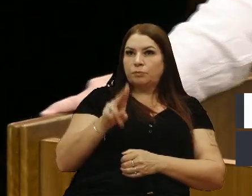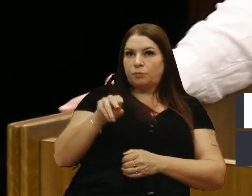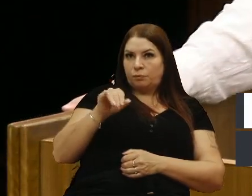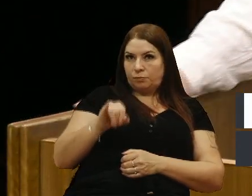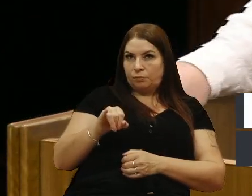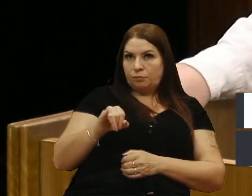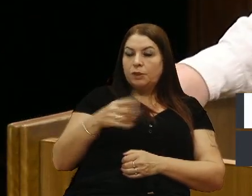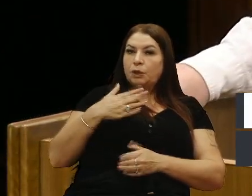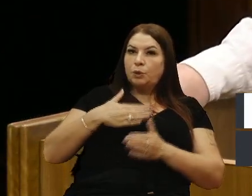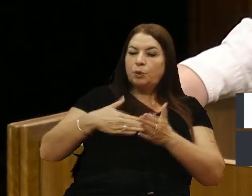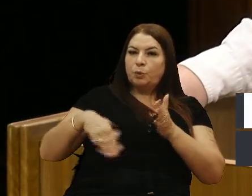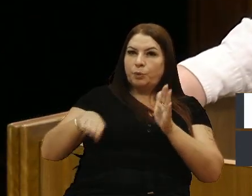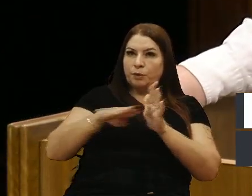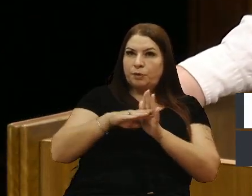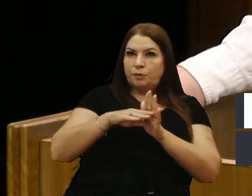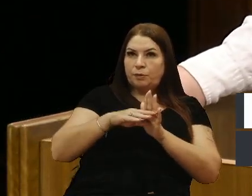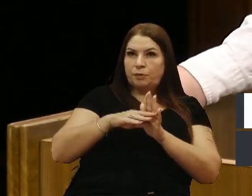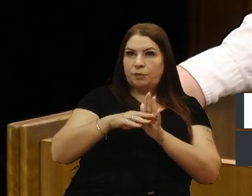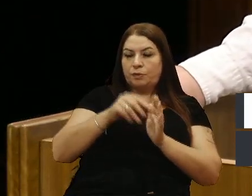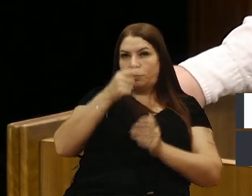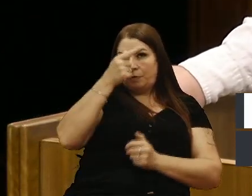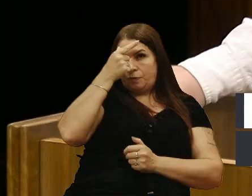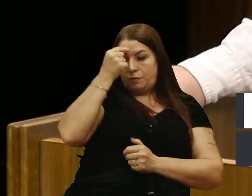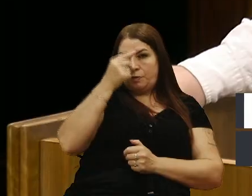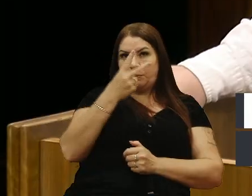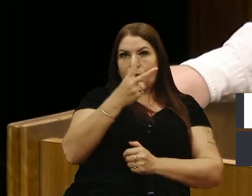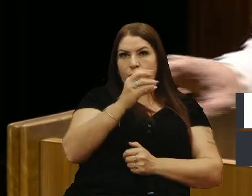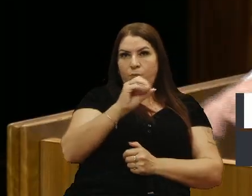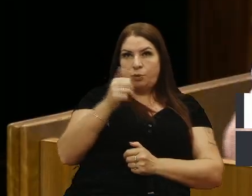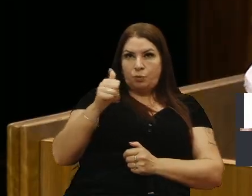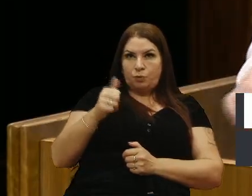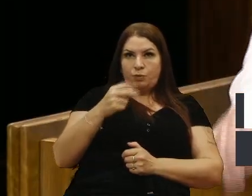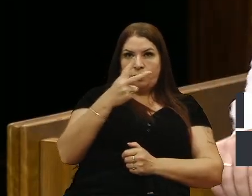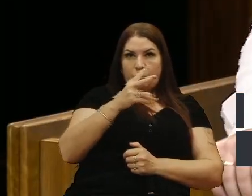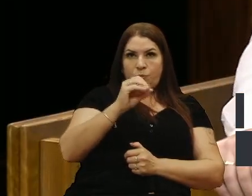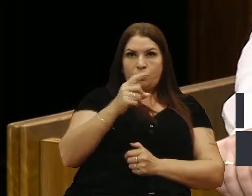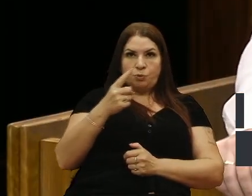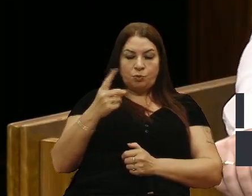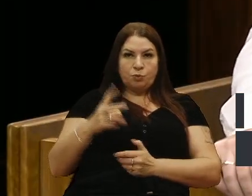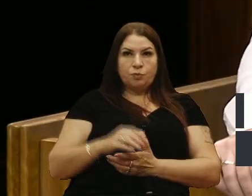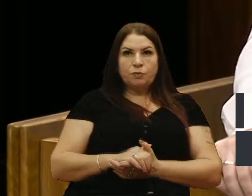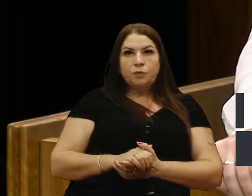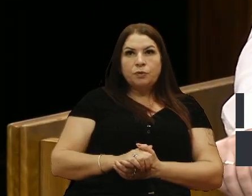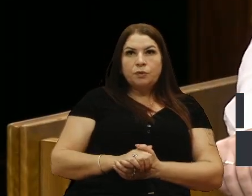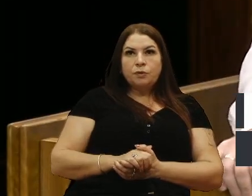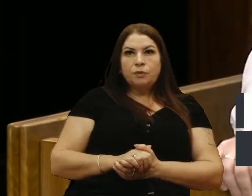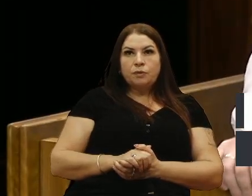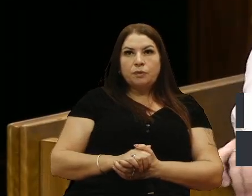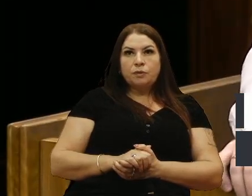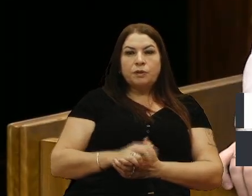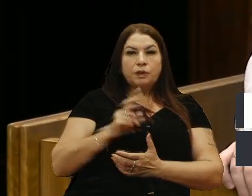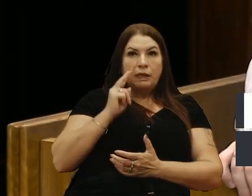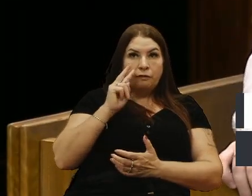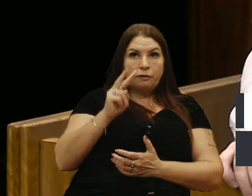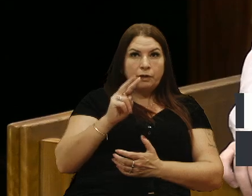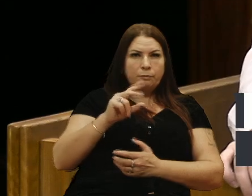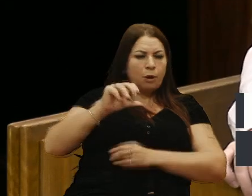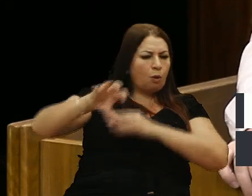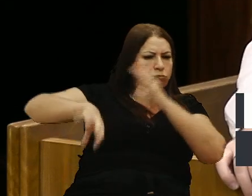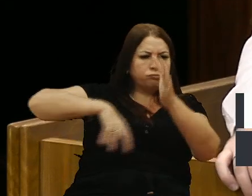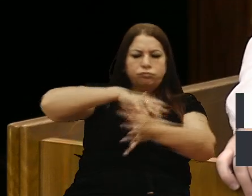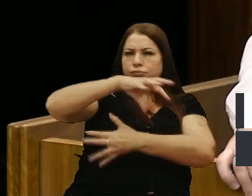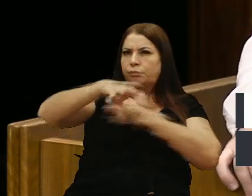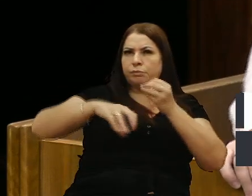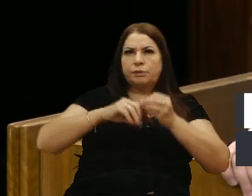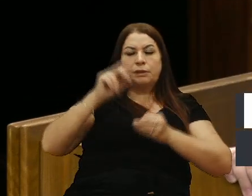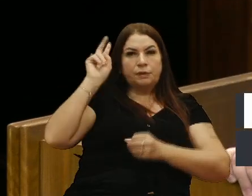Eu ingressei na universidade em 2011 e 2012 e verifiquei a maior revolução